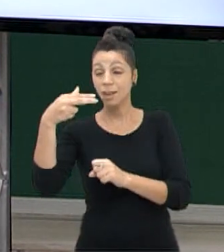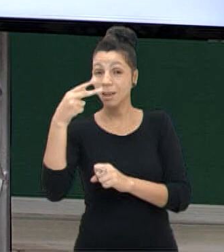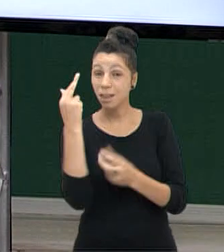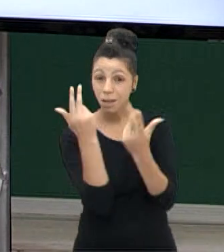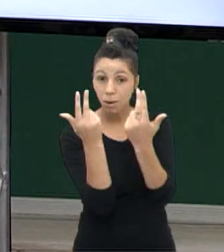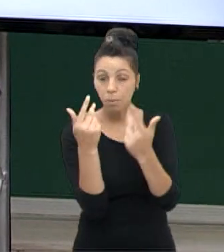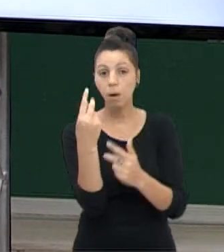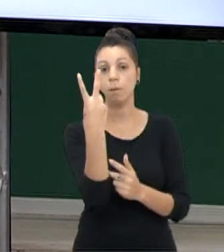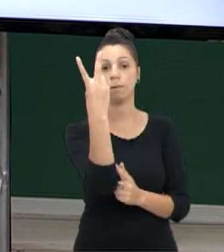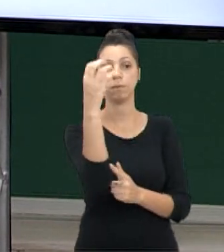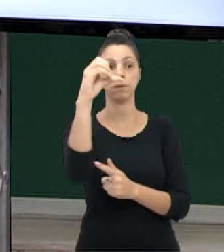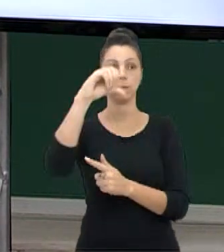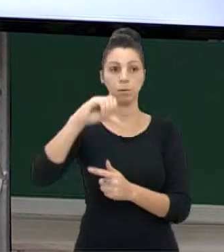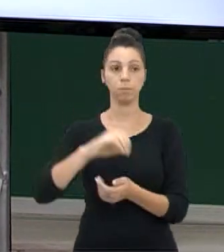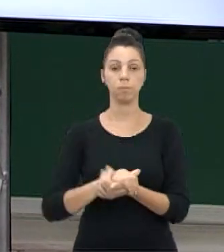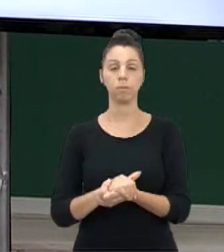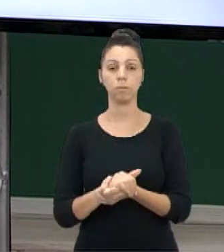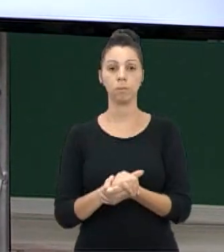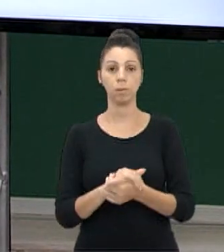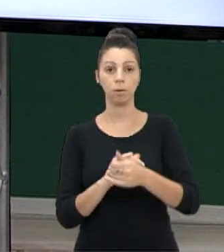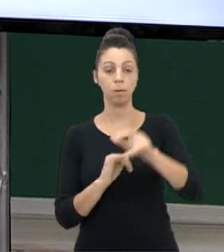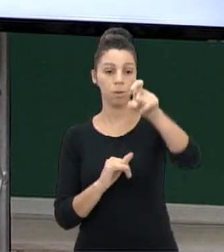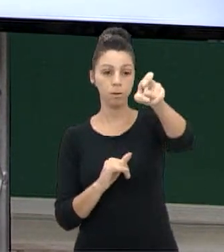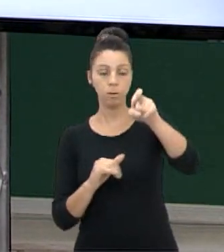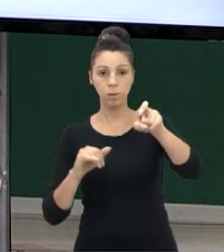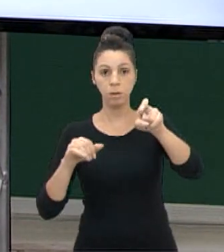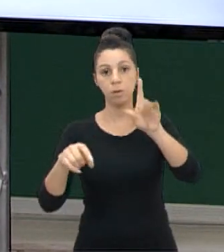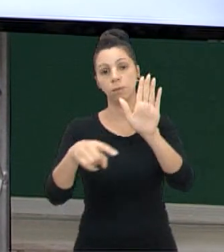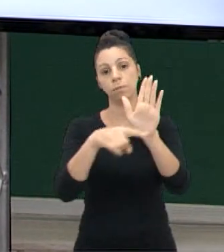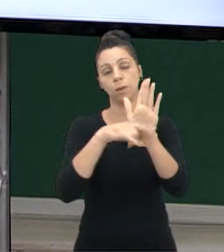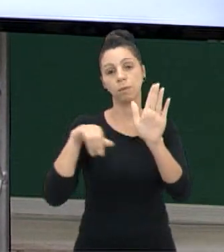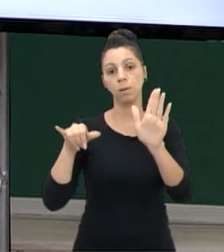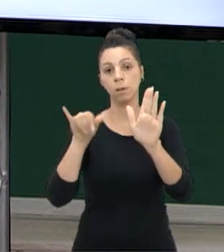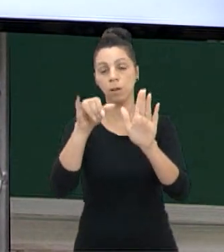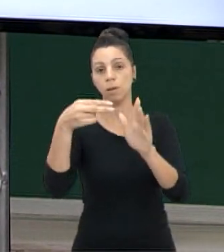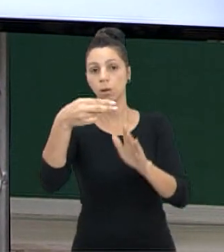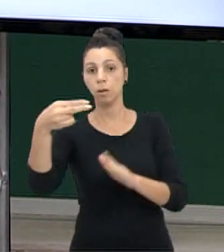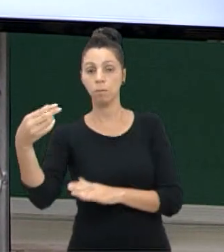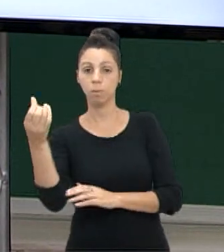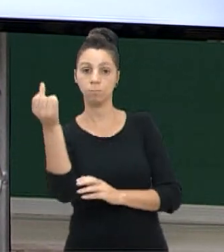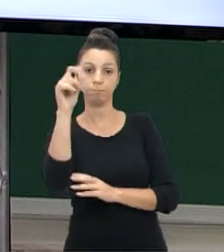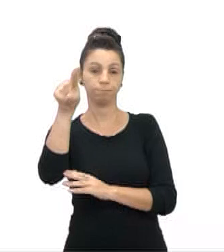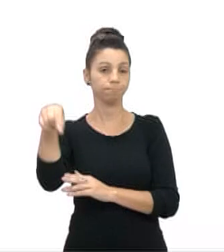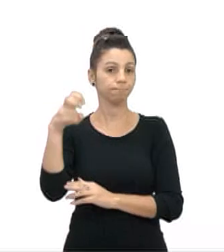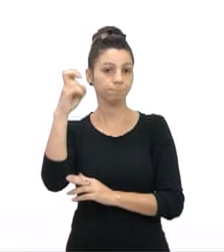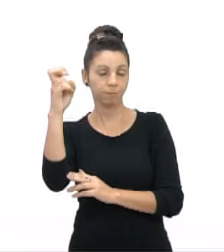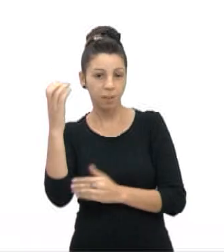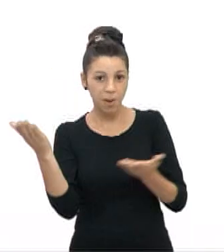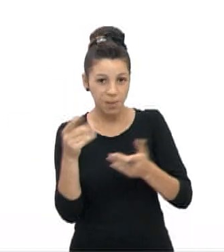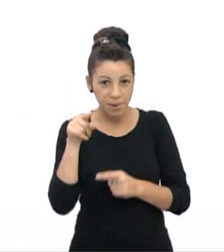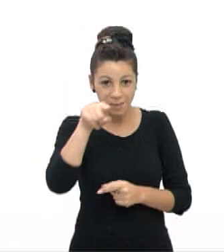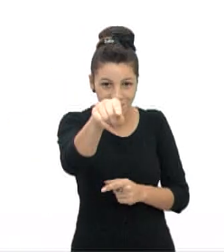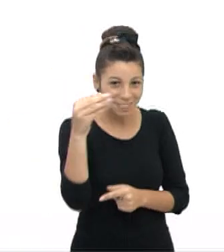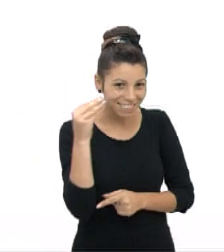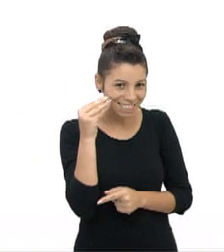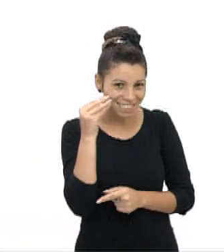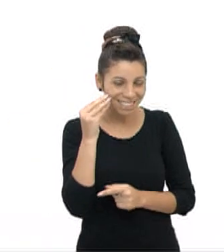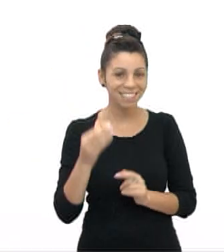detalhe importante, x menos y é igual a 6,5. Agora é com vocês.